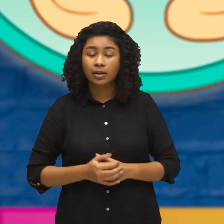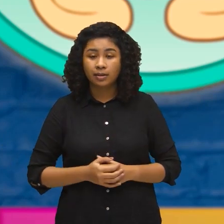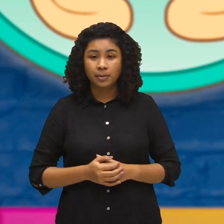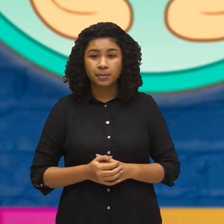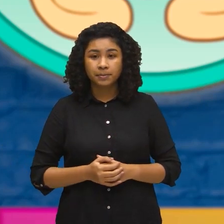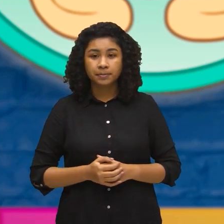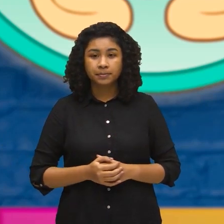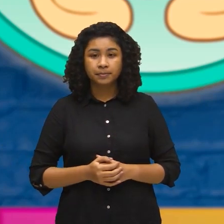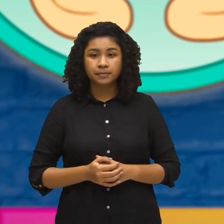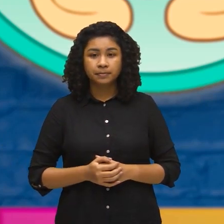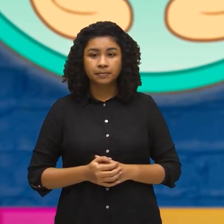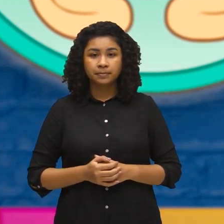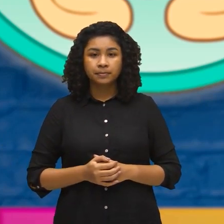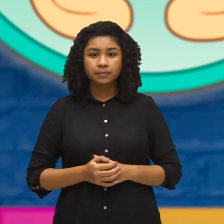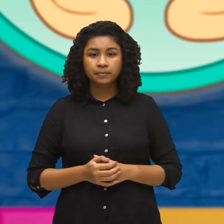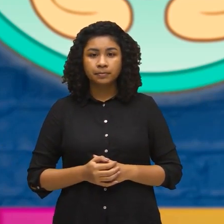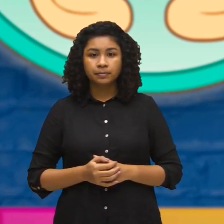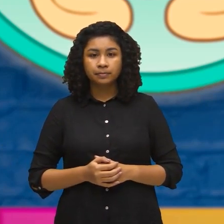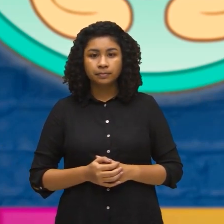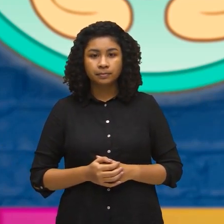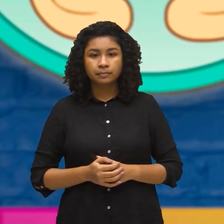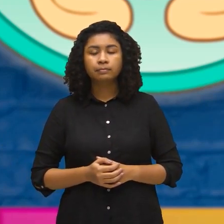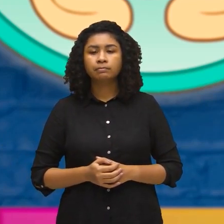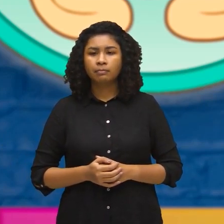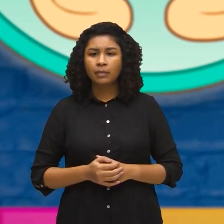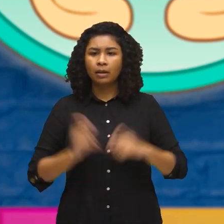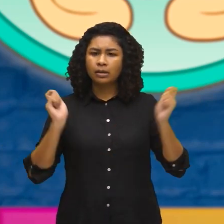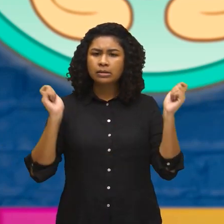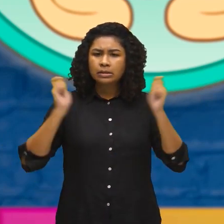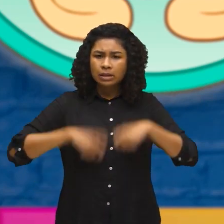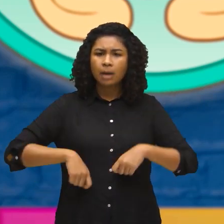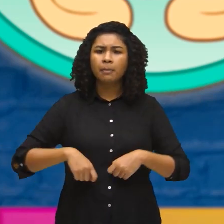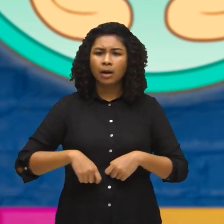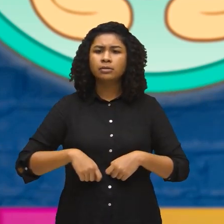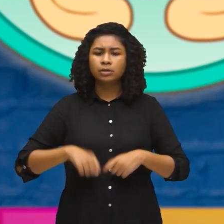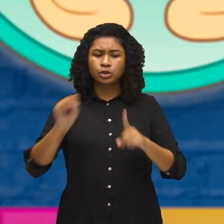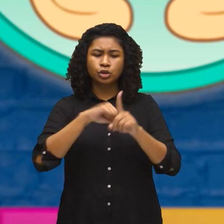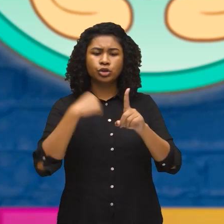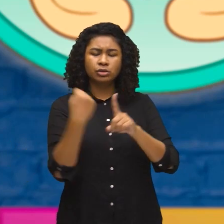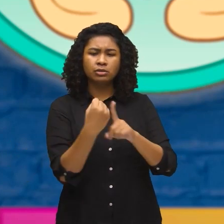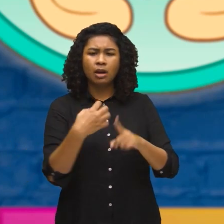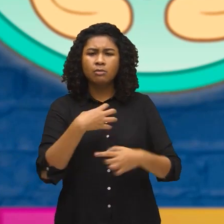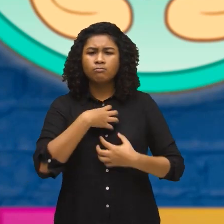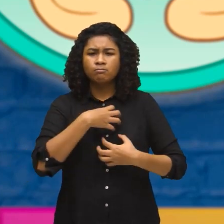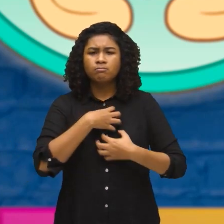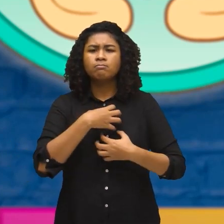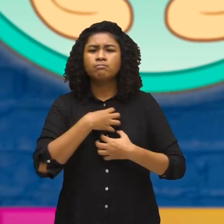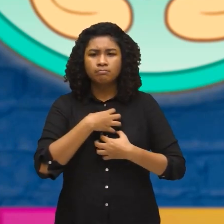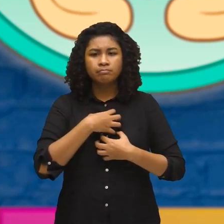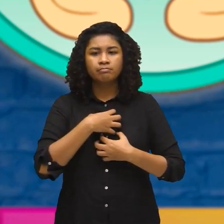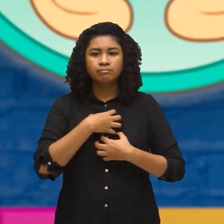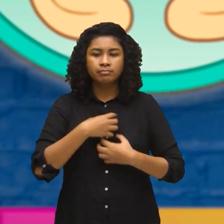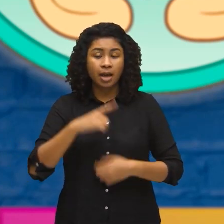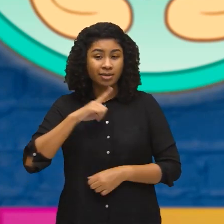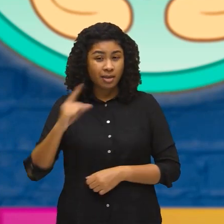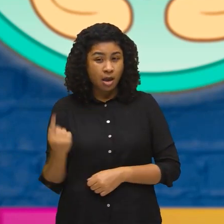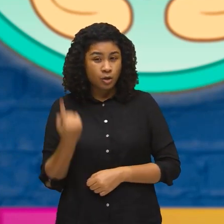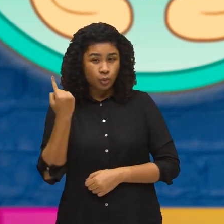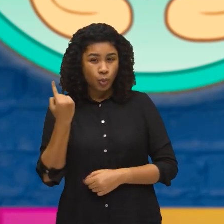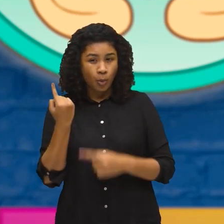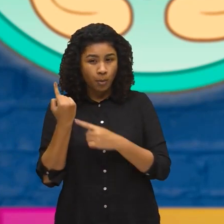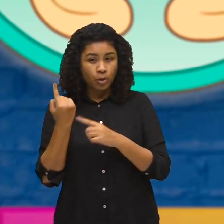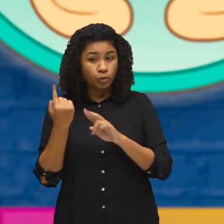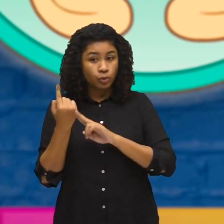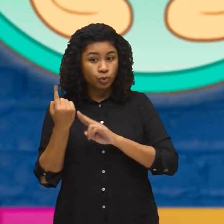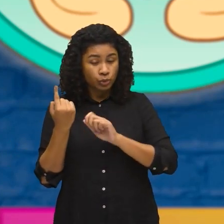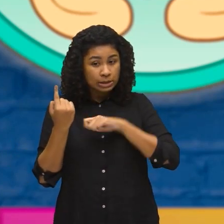situação das competências socioemocionais, né? A gente tem uma que a gente chama de